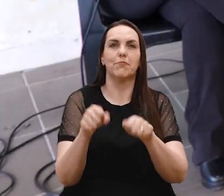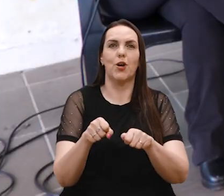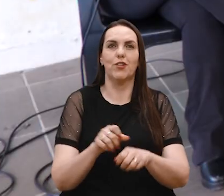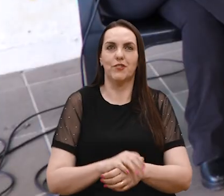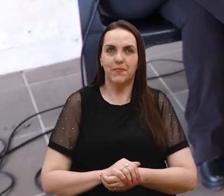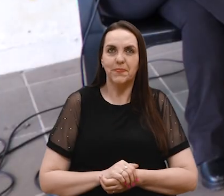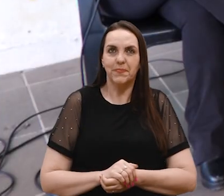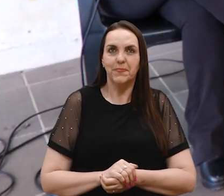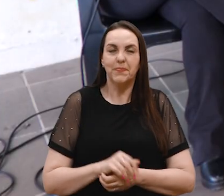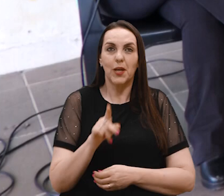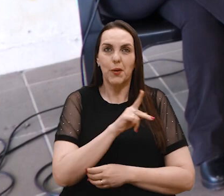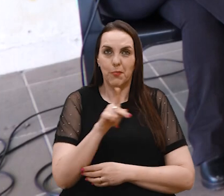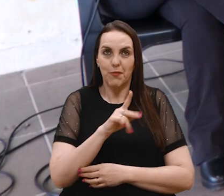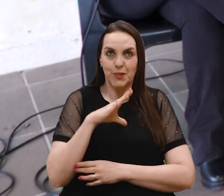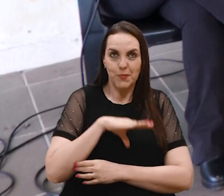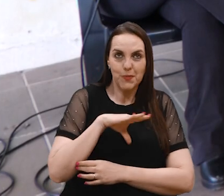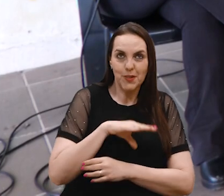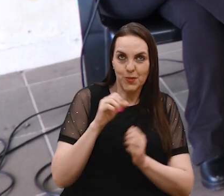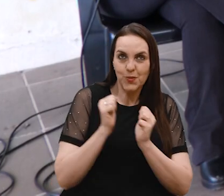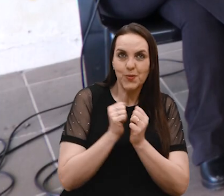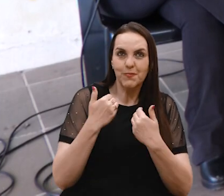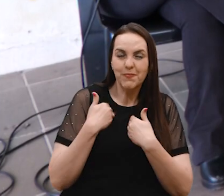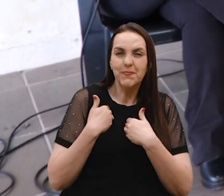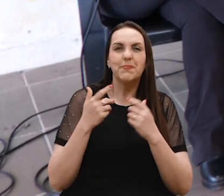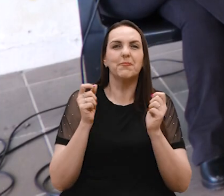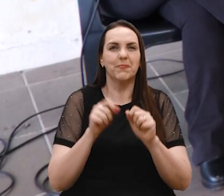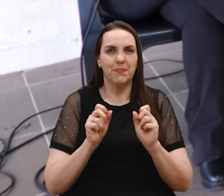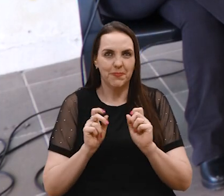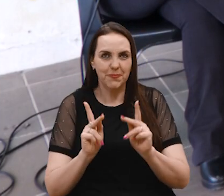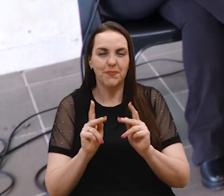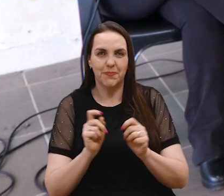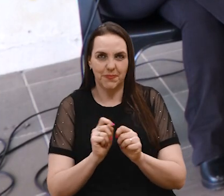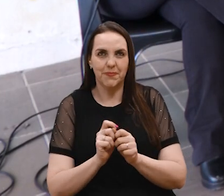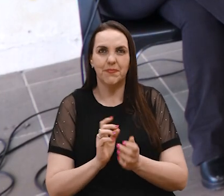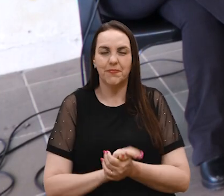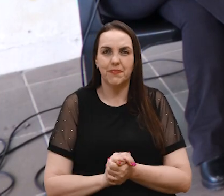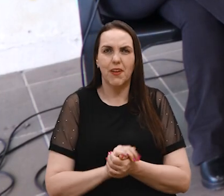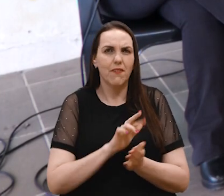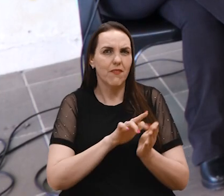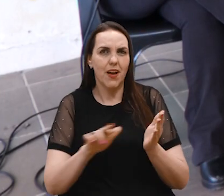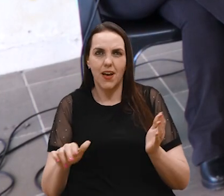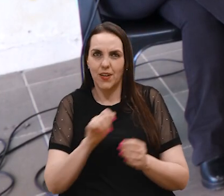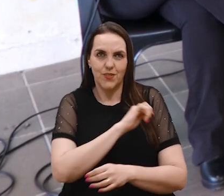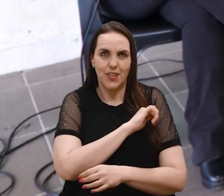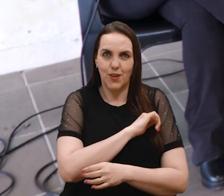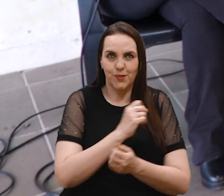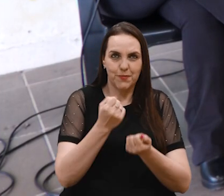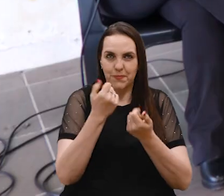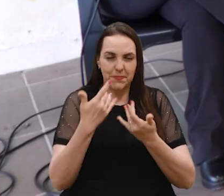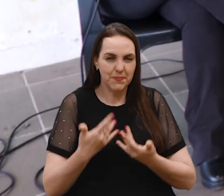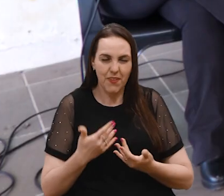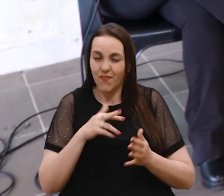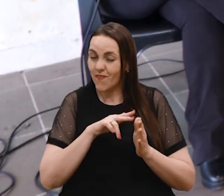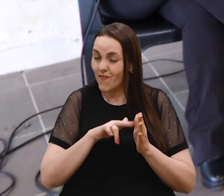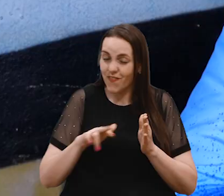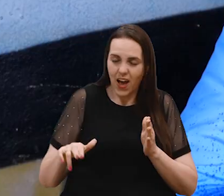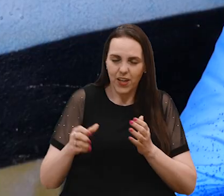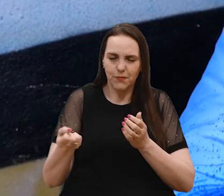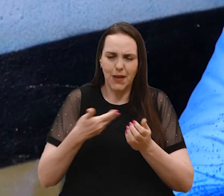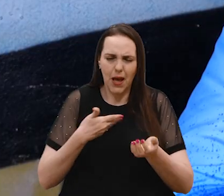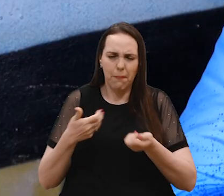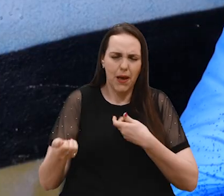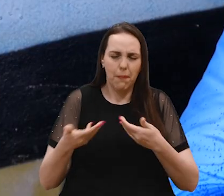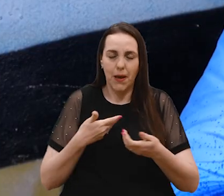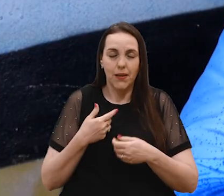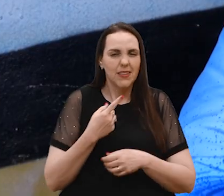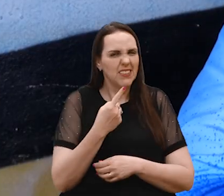Pode. Professor de português, topa, faz comigo? Faço. E aí eu tive vários alunos assim que me trouxeram, vários. Eu acho que